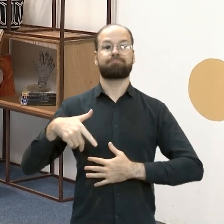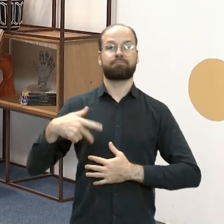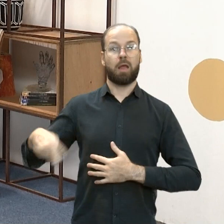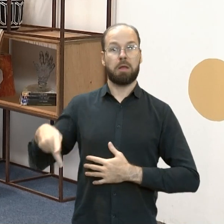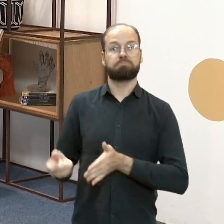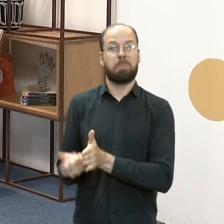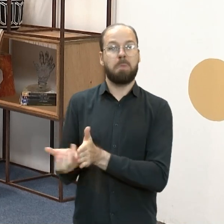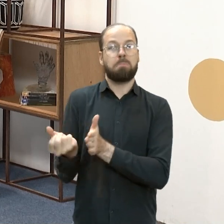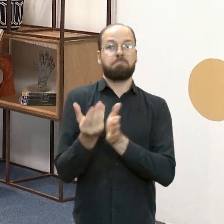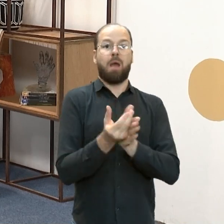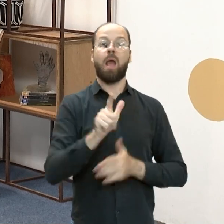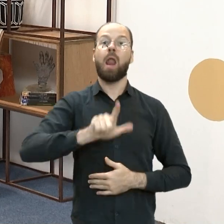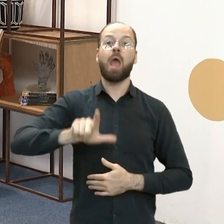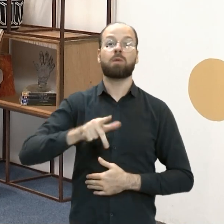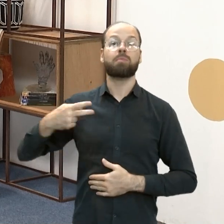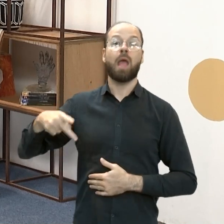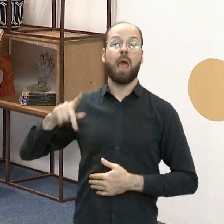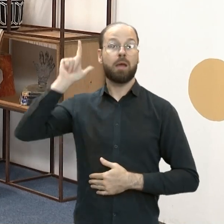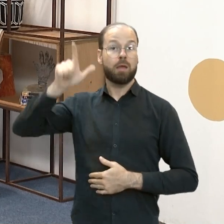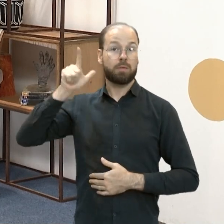da Leodegária.